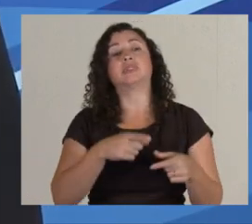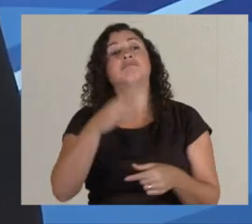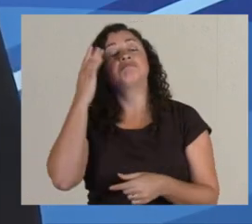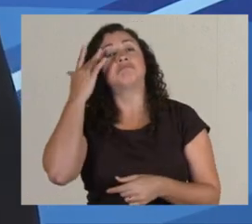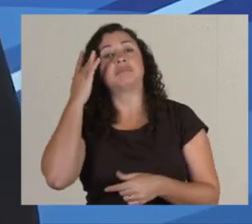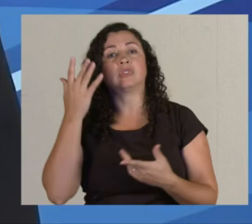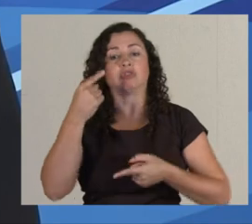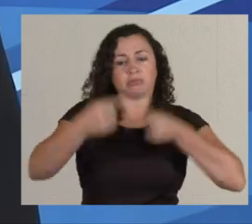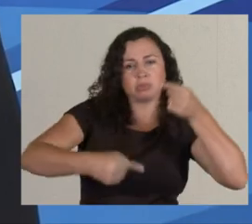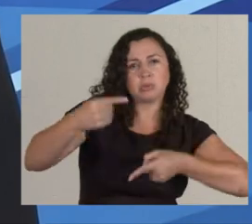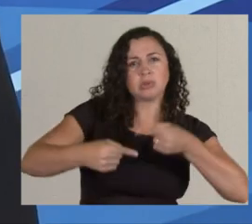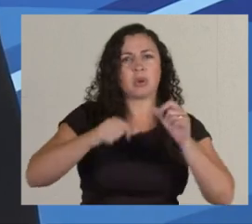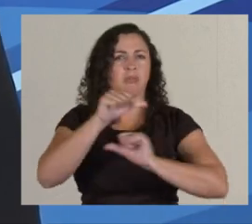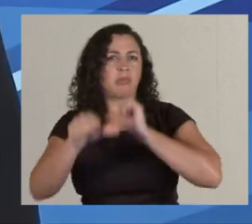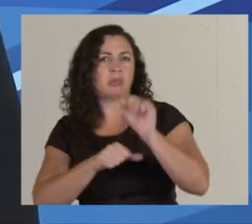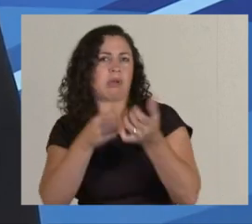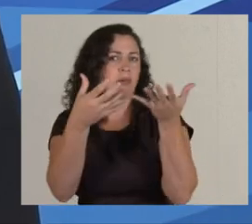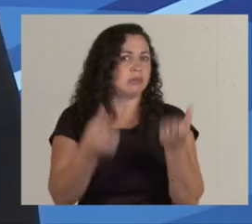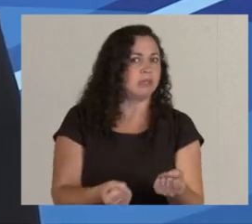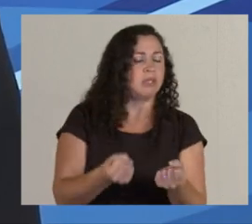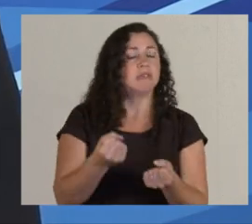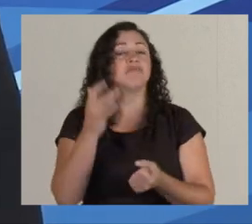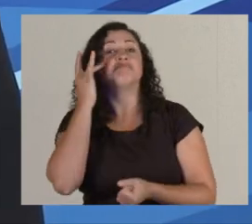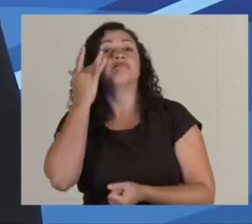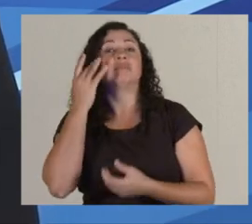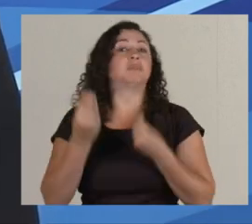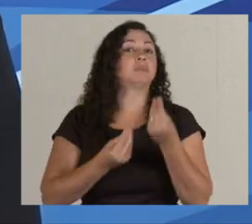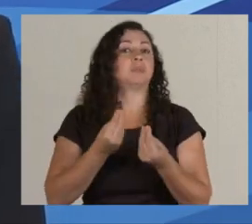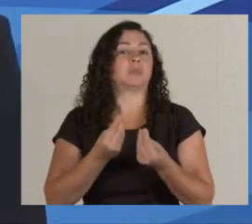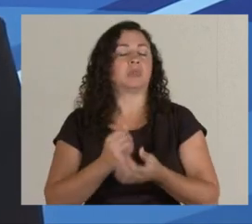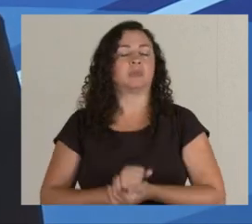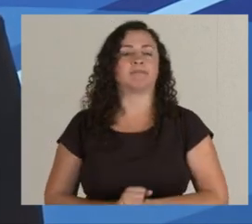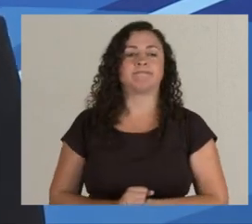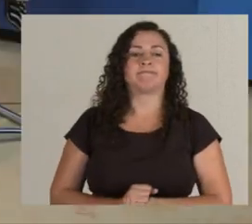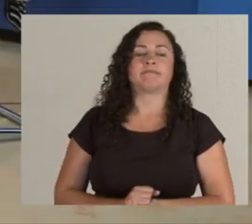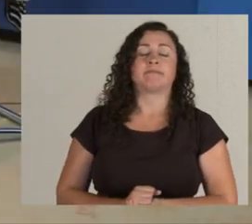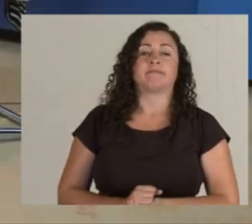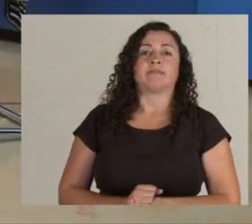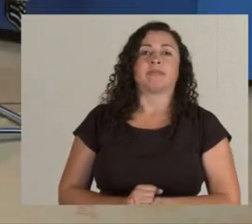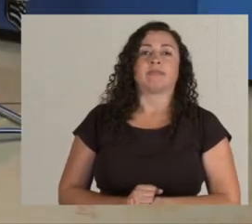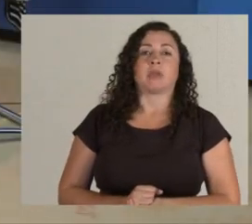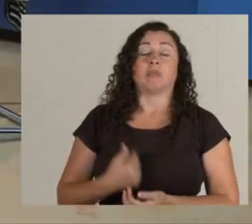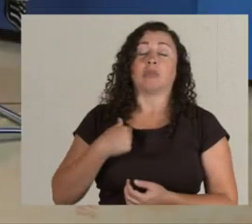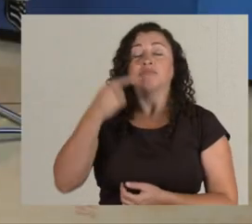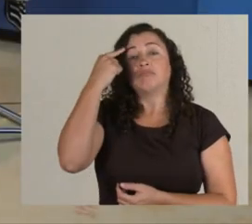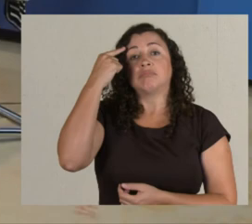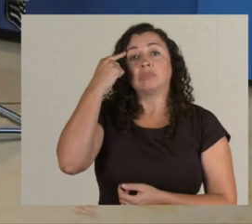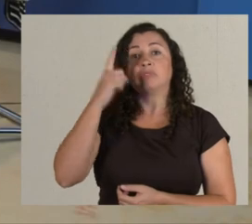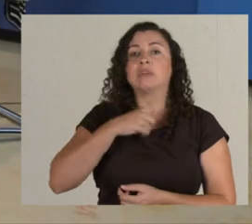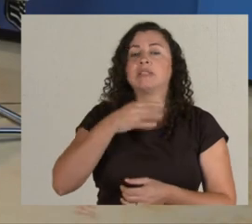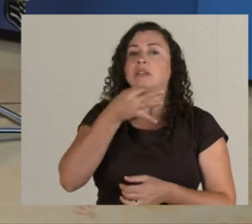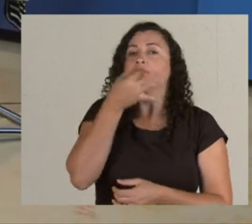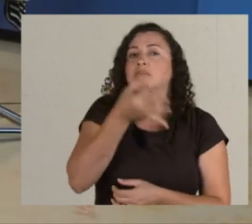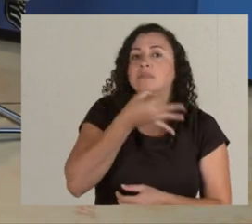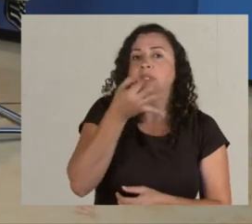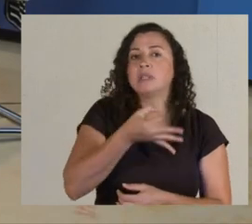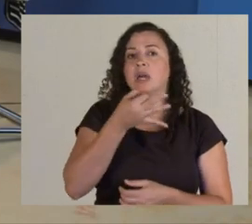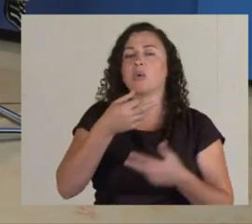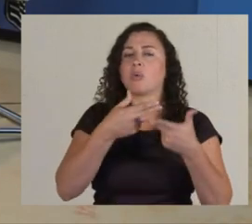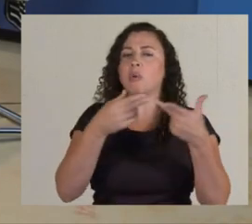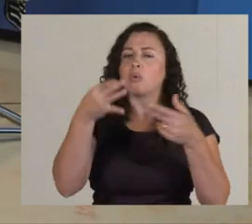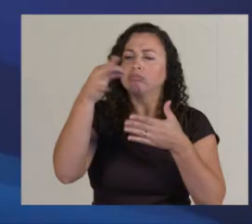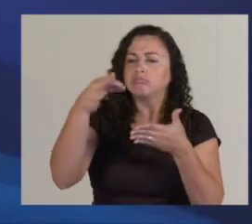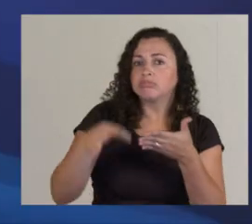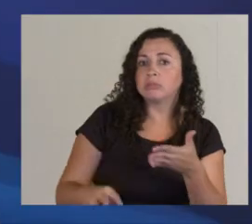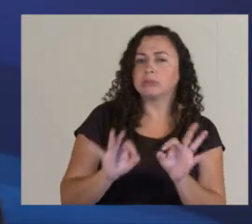aí dessa discussão? Muitas alterações ou apenas ajustes? Nós esperamos ajustes, sugestões